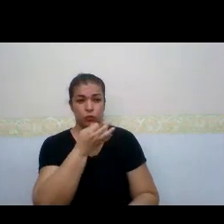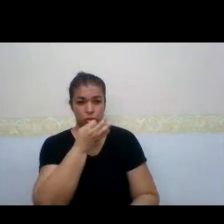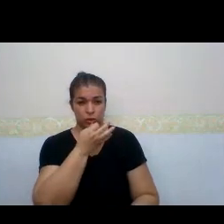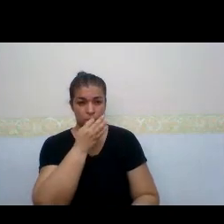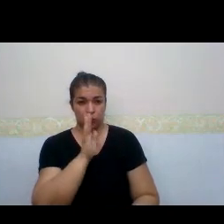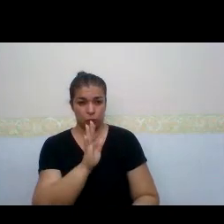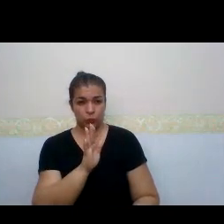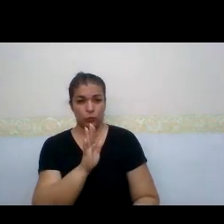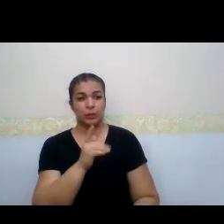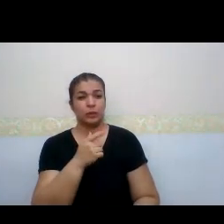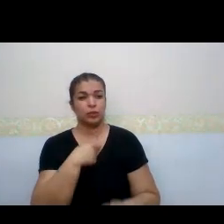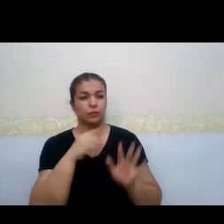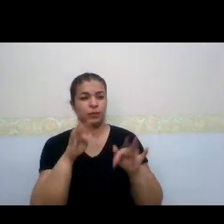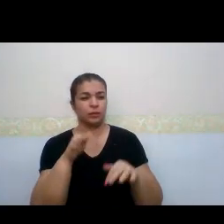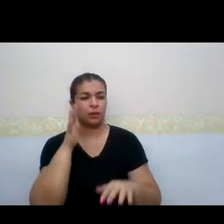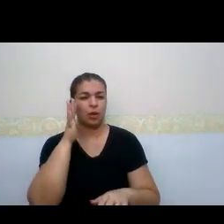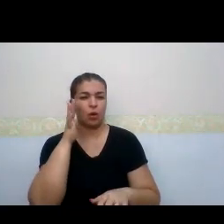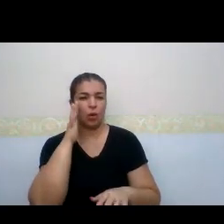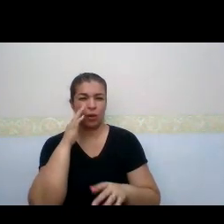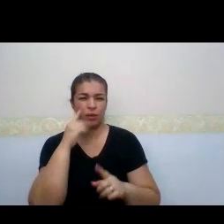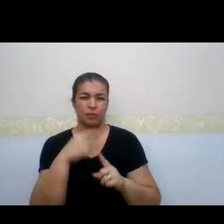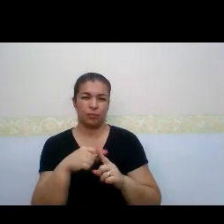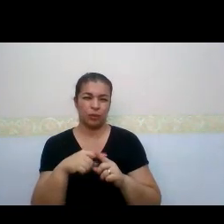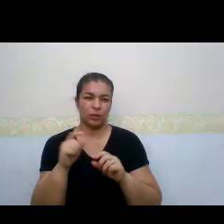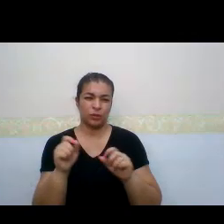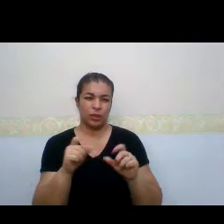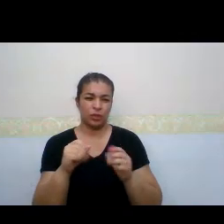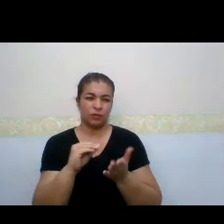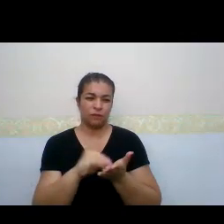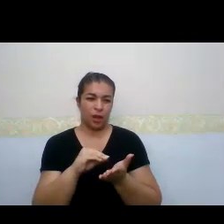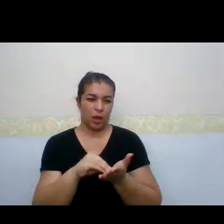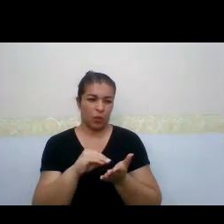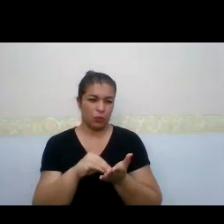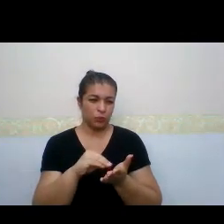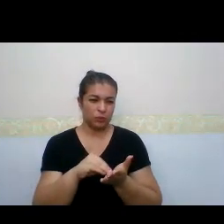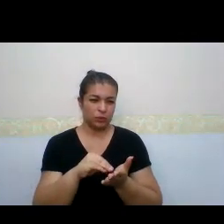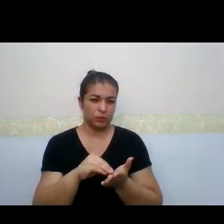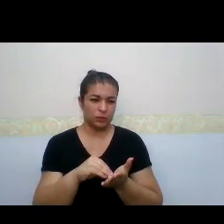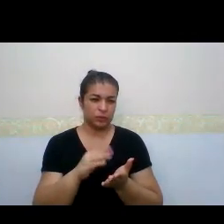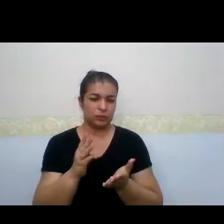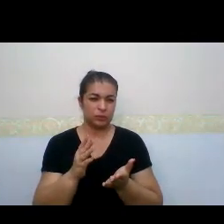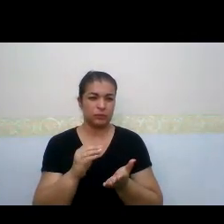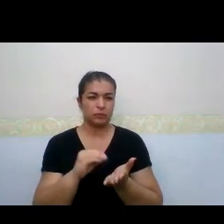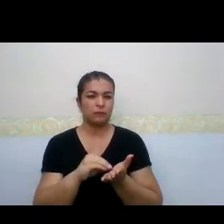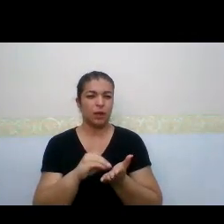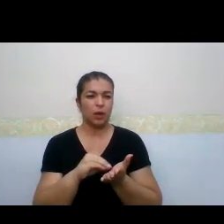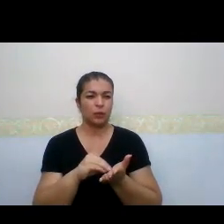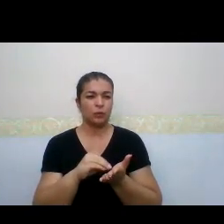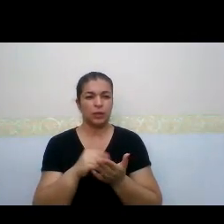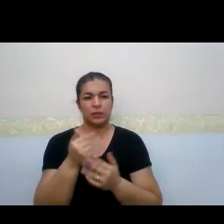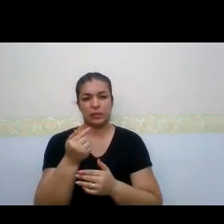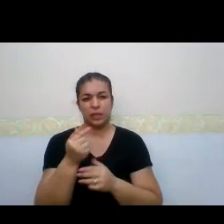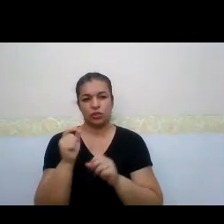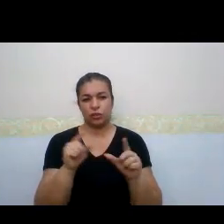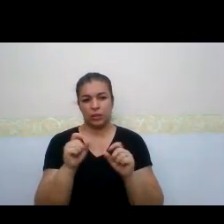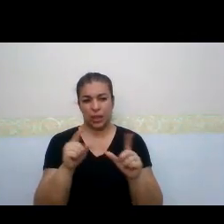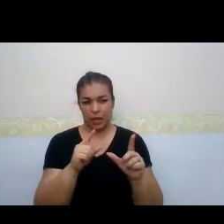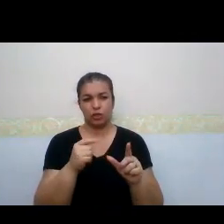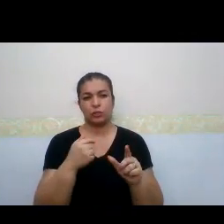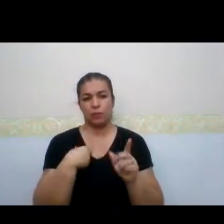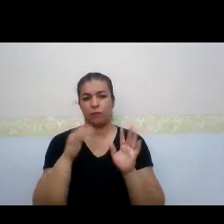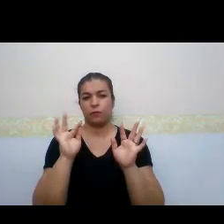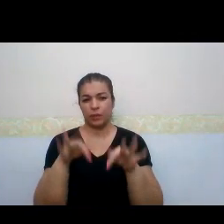parte teórica, está faltando pouquíssimos slides. Deixa eu ver aqui quantos slides estão faltando. Está faltando 7 slides para eu fechar,